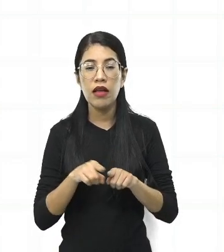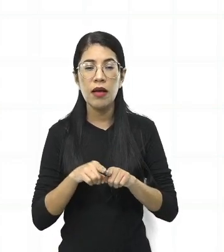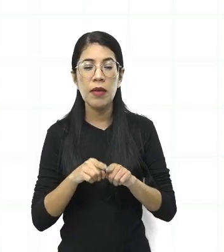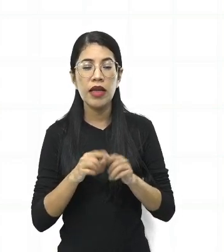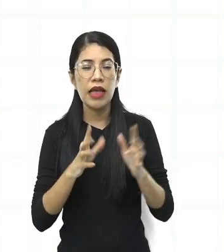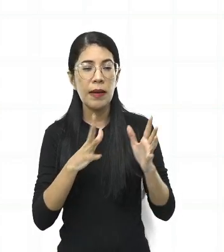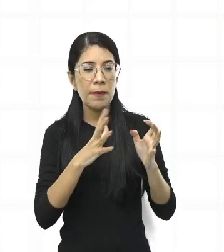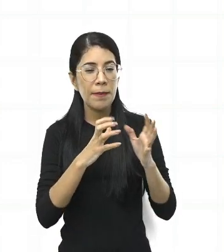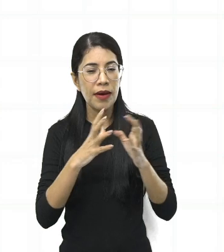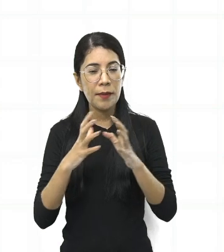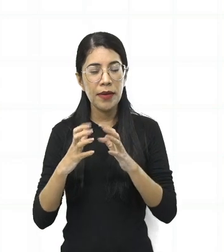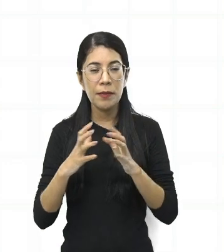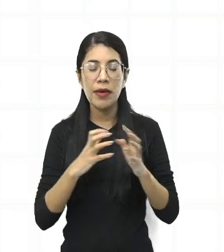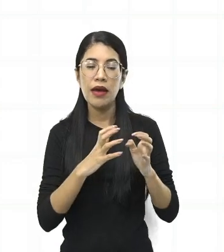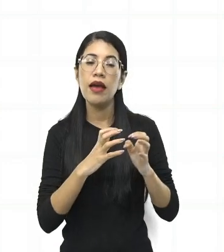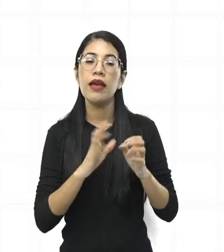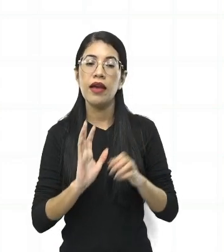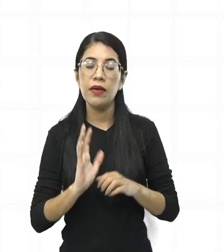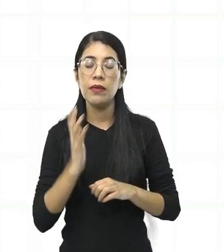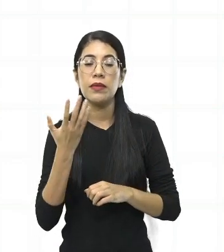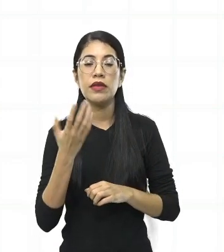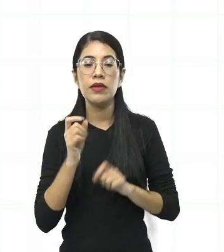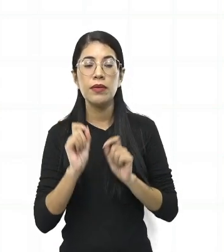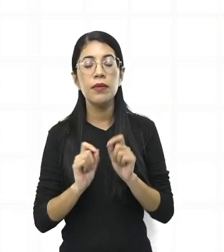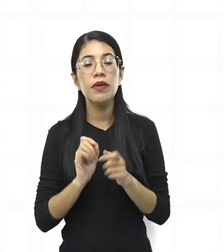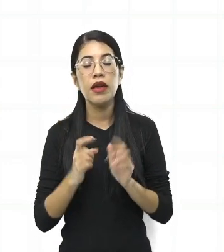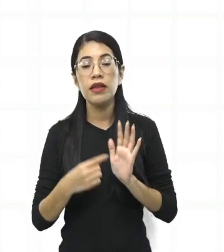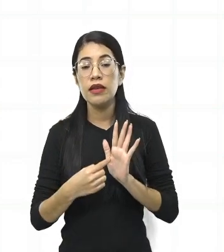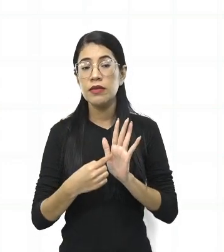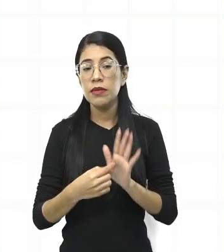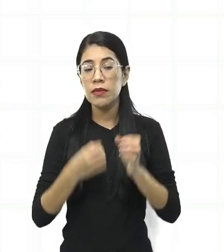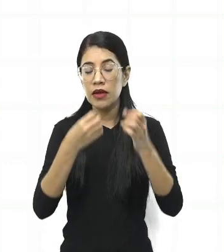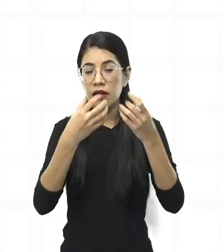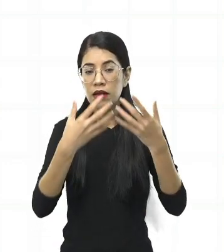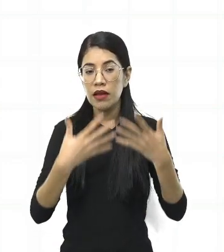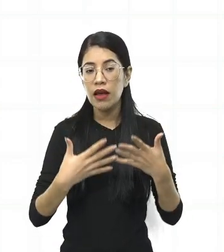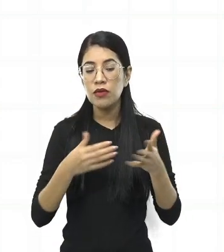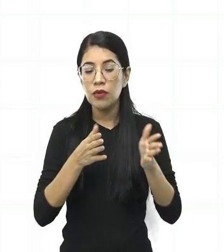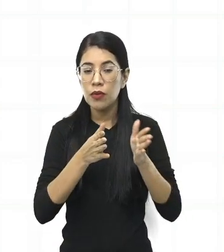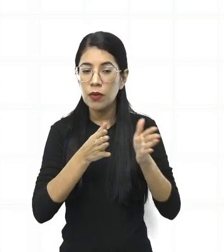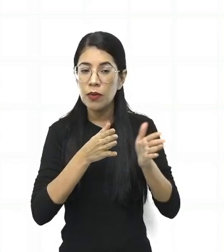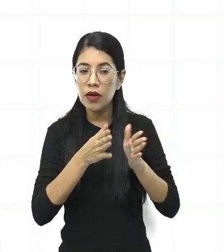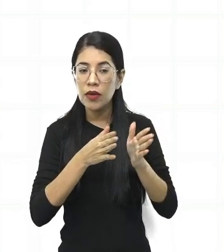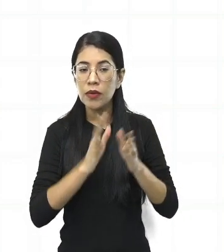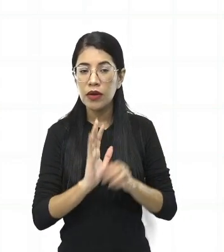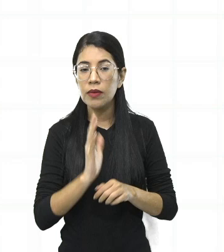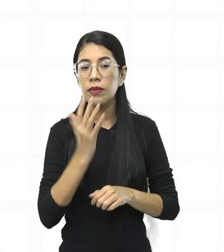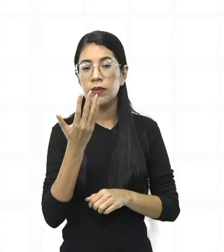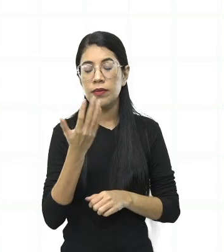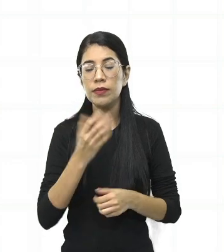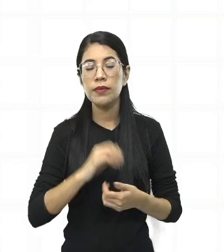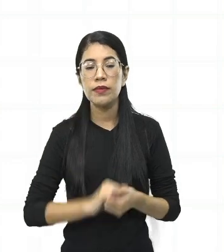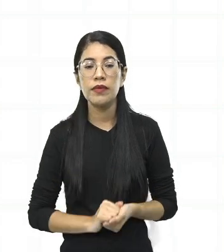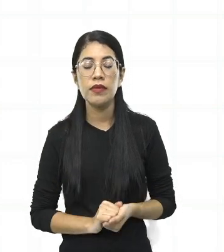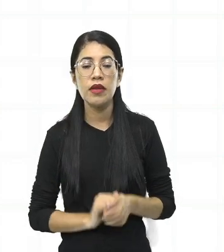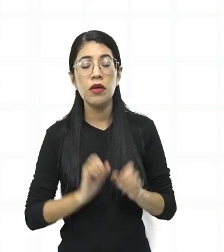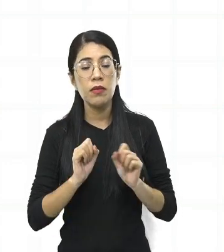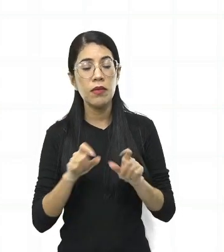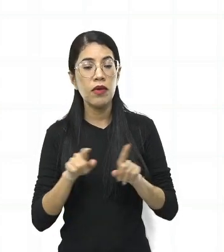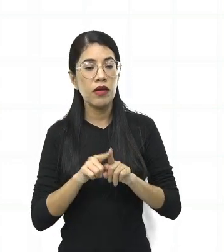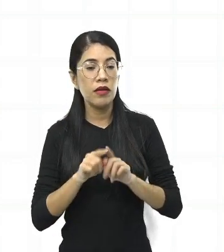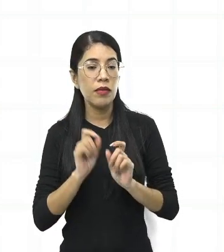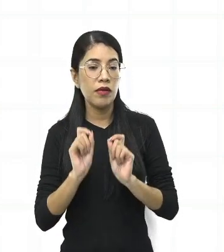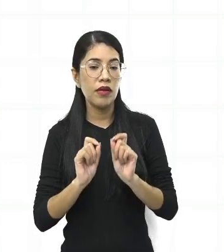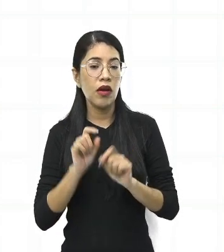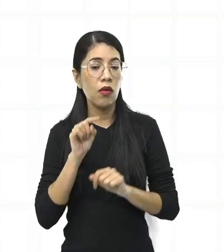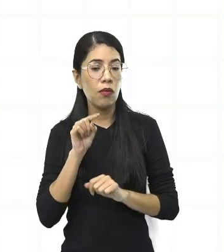da briga, certo? Então, ele está pontuando um momento, um tempo, tá? Poderia ser assim, o